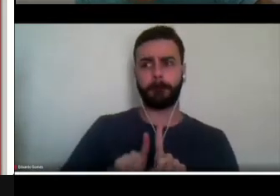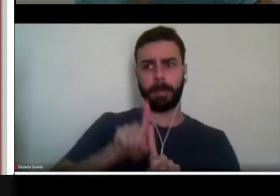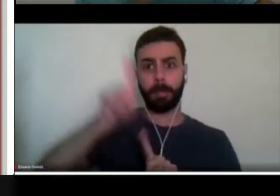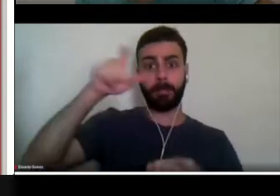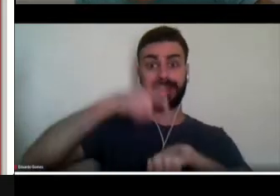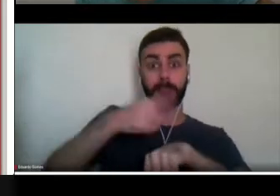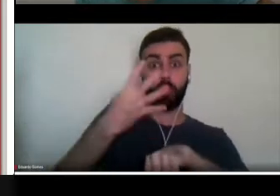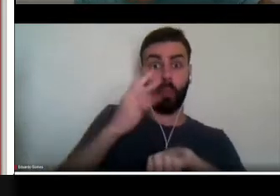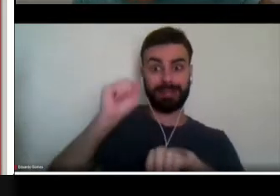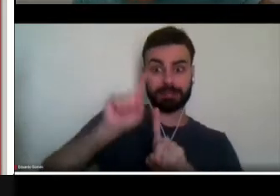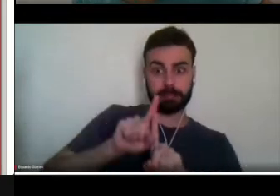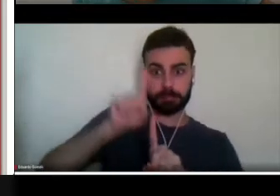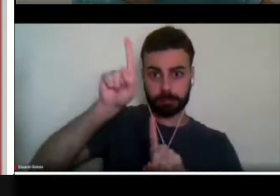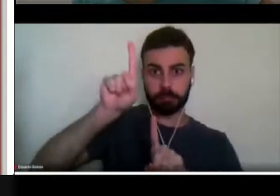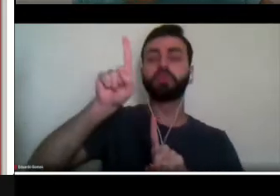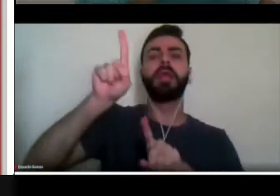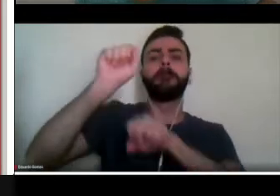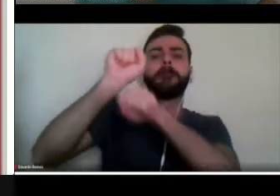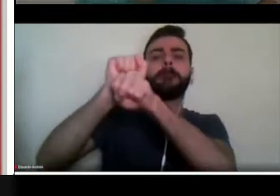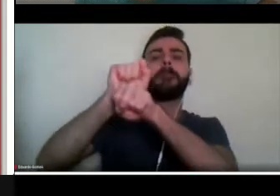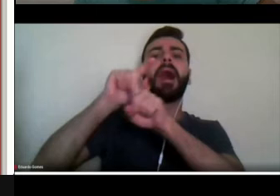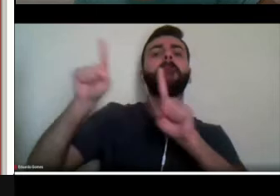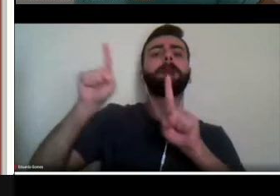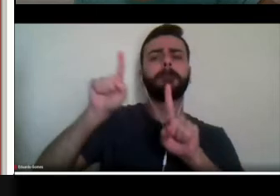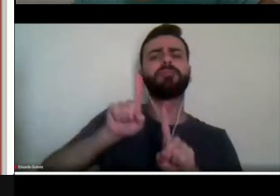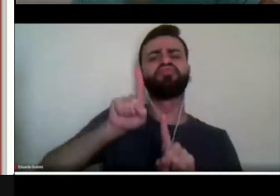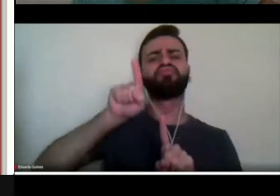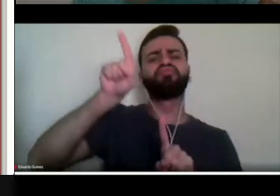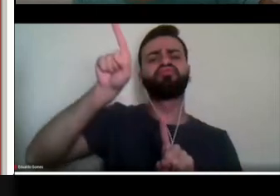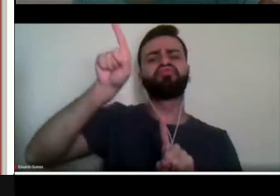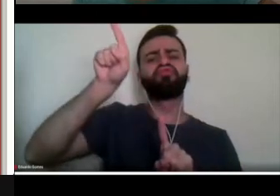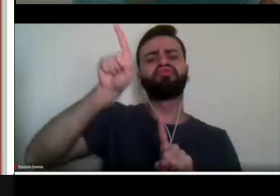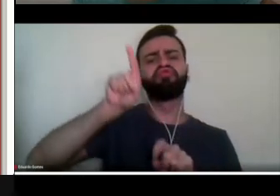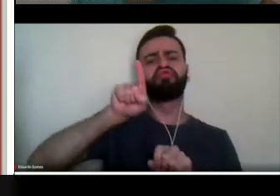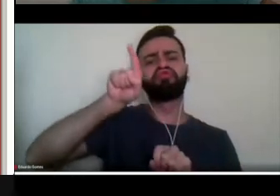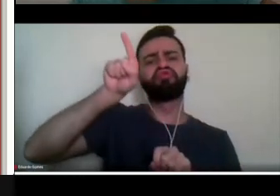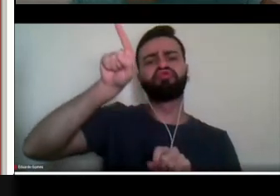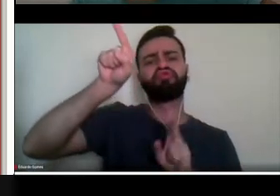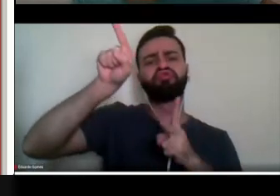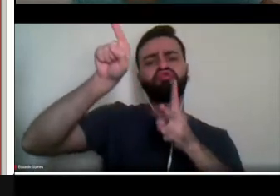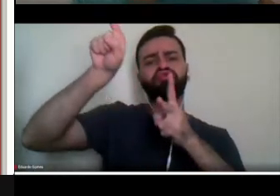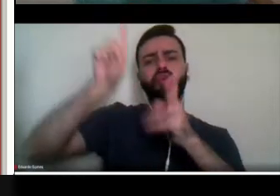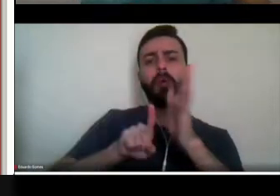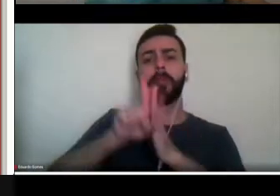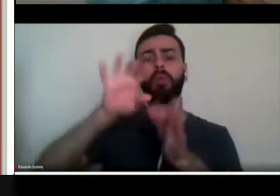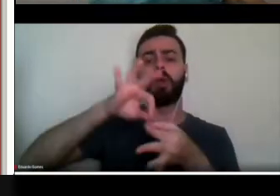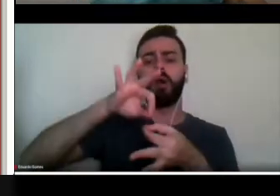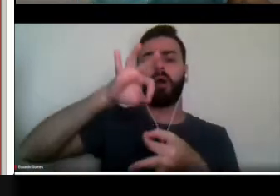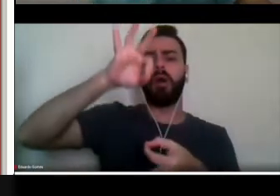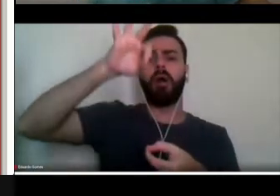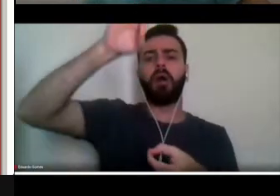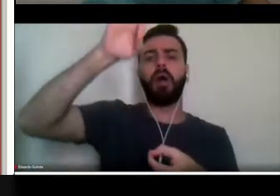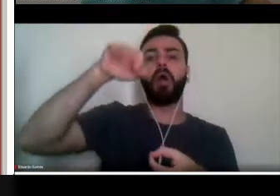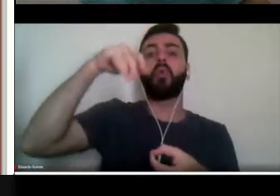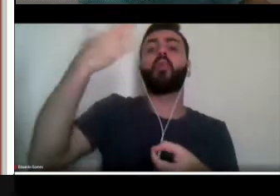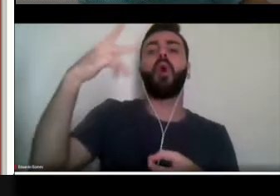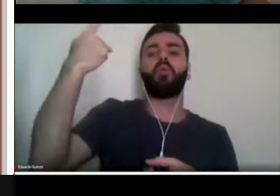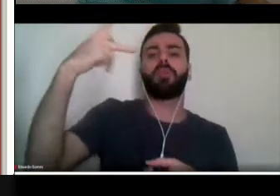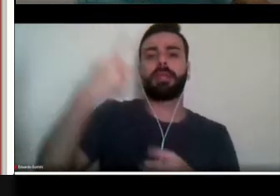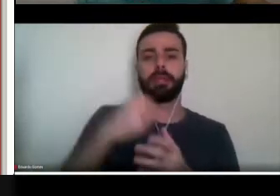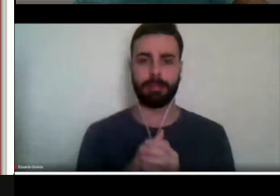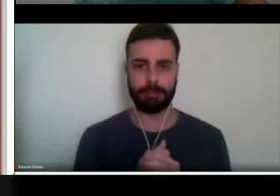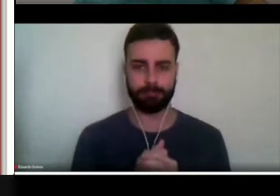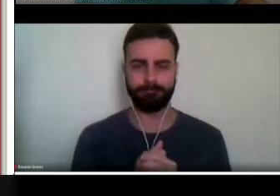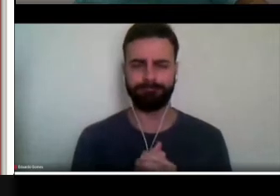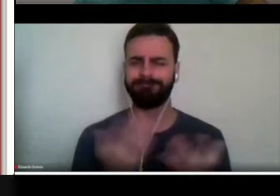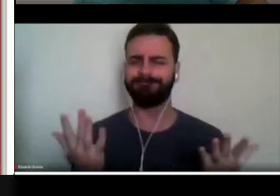o foguete continua a subir. Qual é a altura máxima a ser atingida pelo foguete? Como é que eu começo a resolver isso?